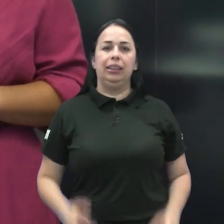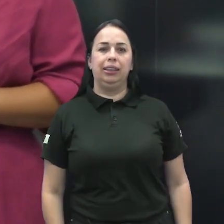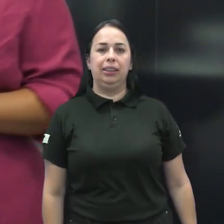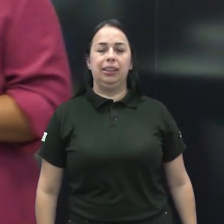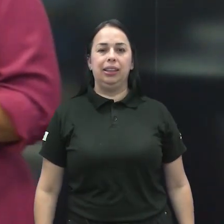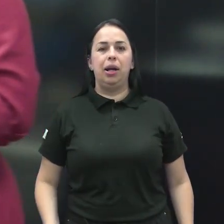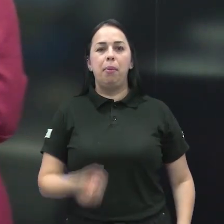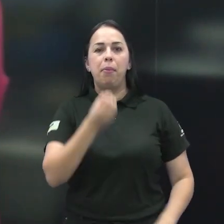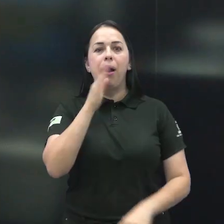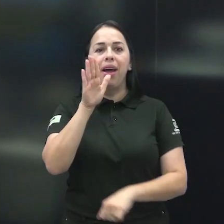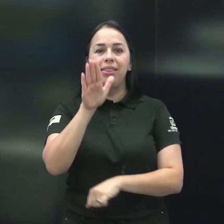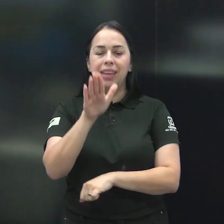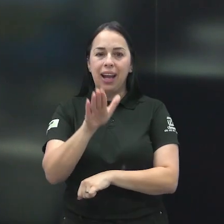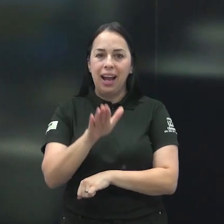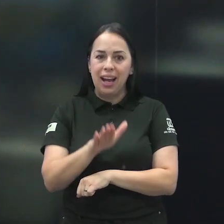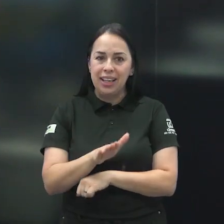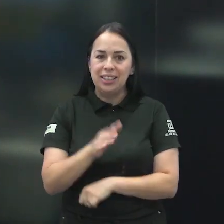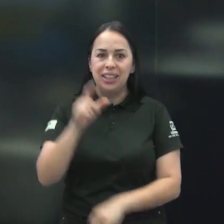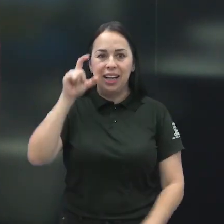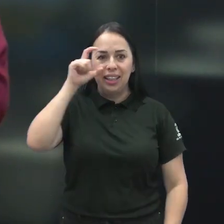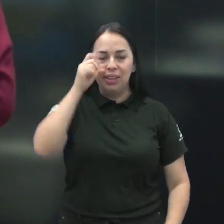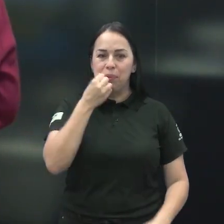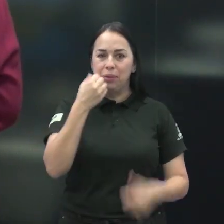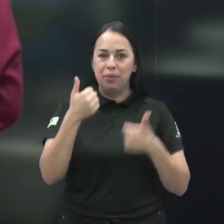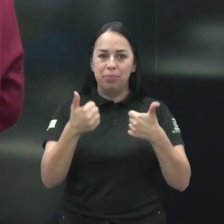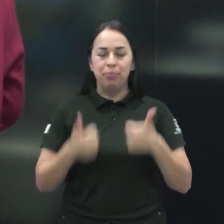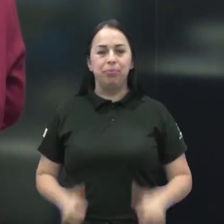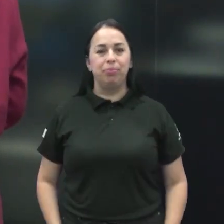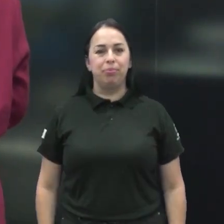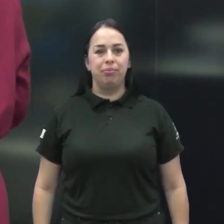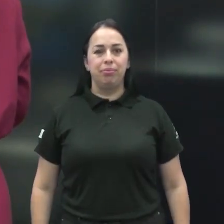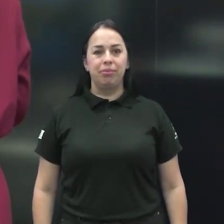gente. Boa tarde, Ana, tudo bem?